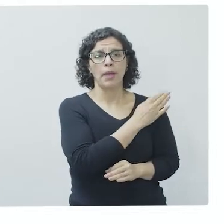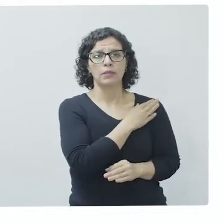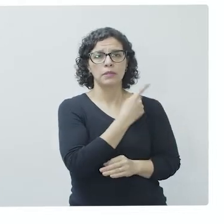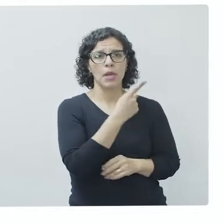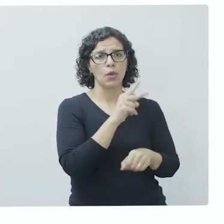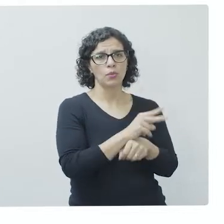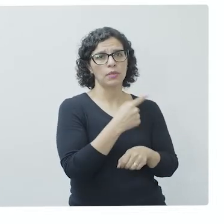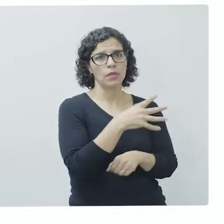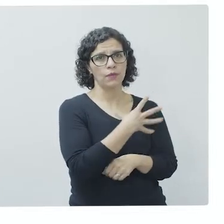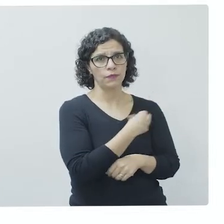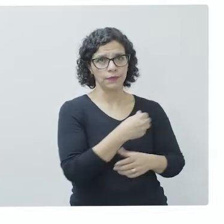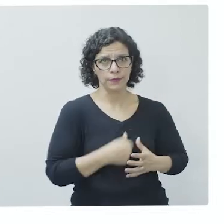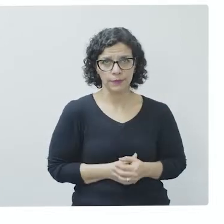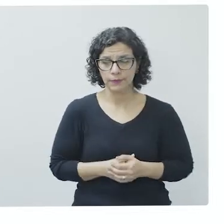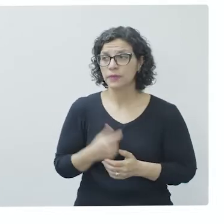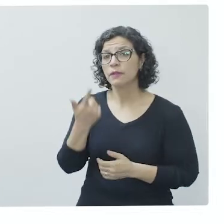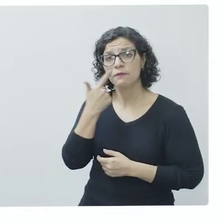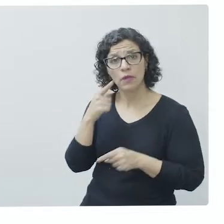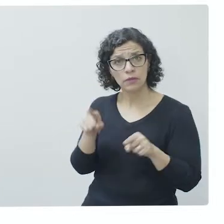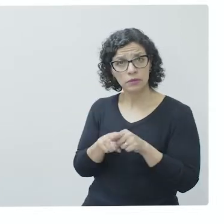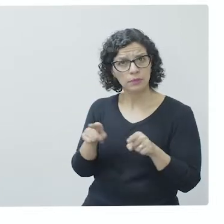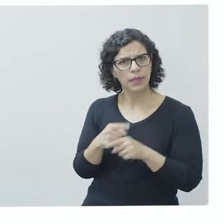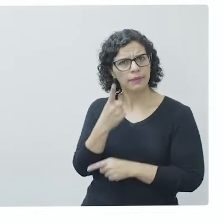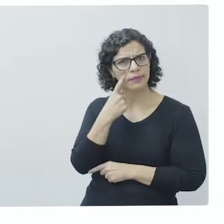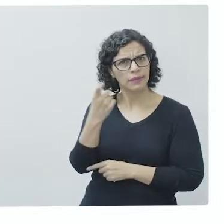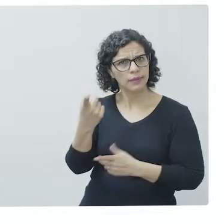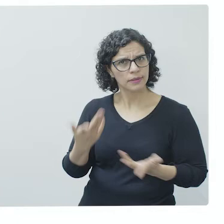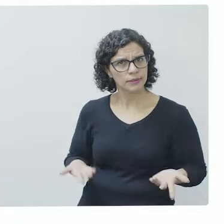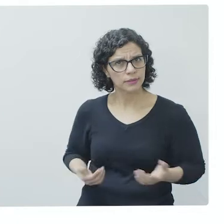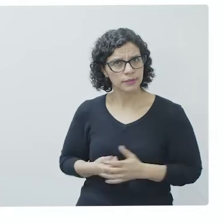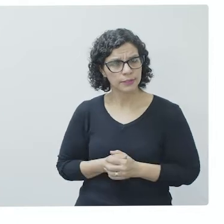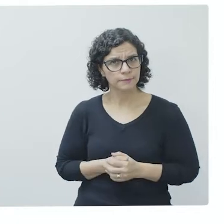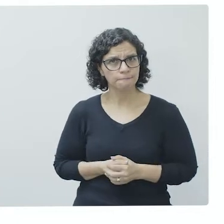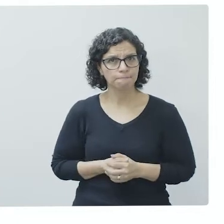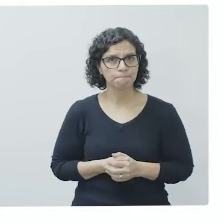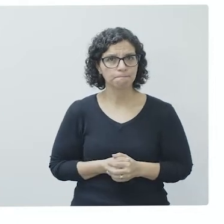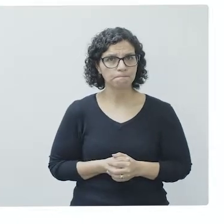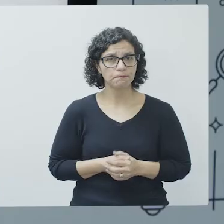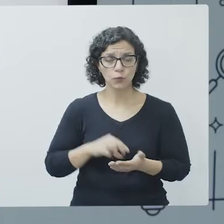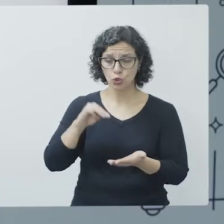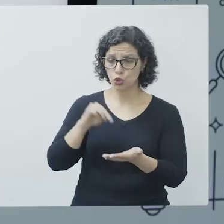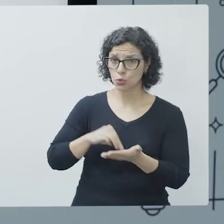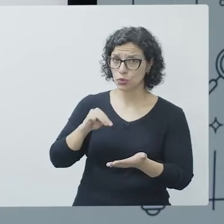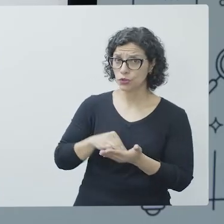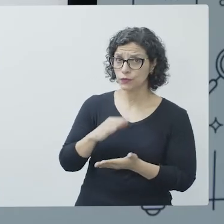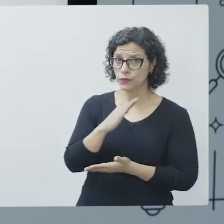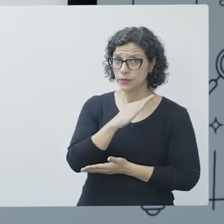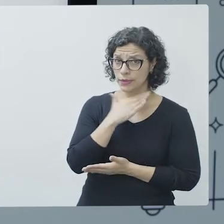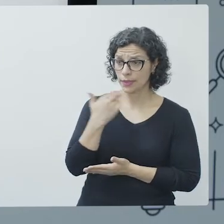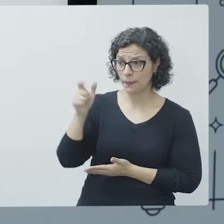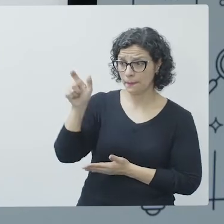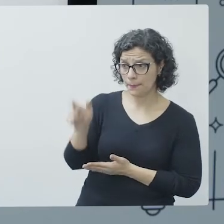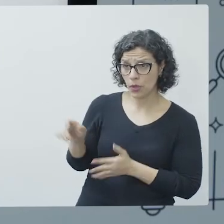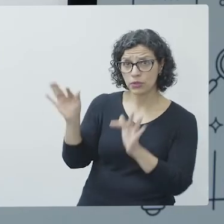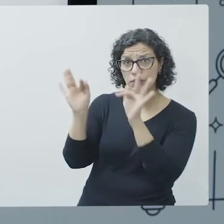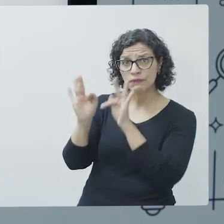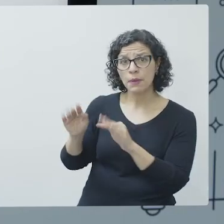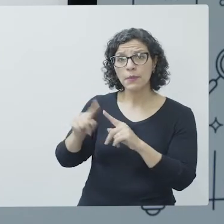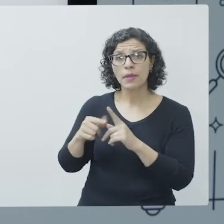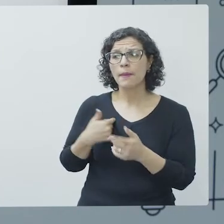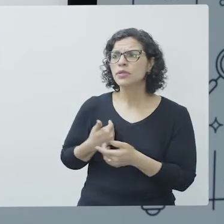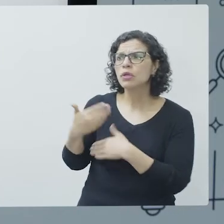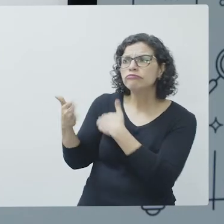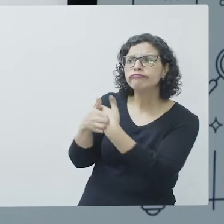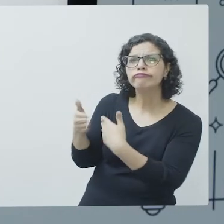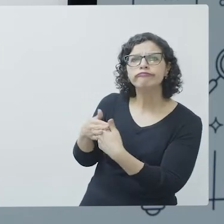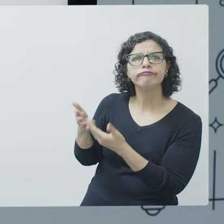para seu filho. Olha só que interessante o motivo da morte ficar feliz, porque uma pessoa